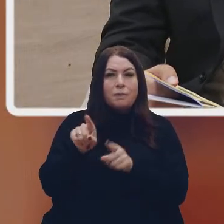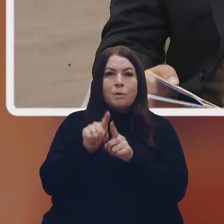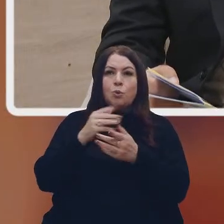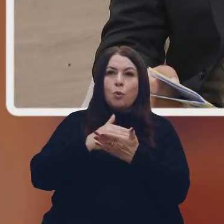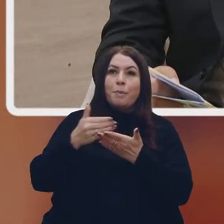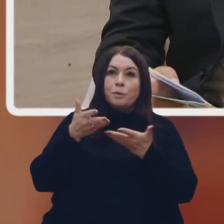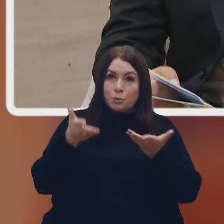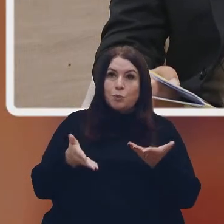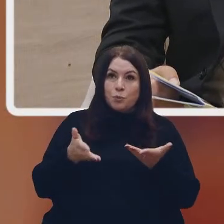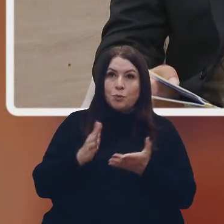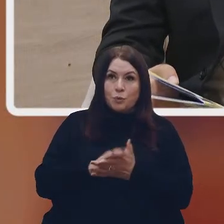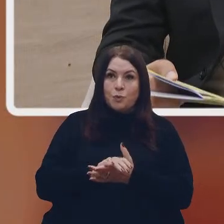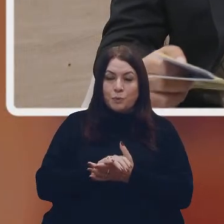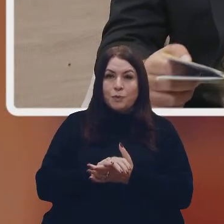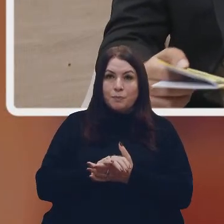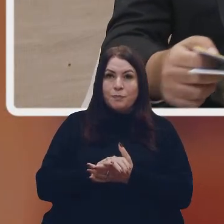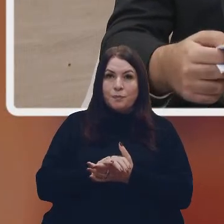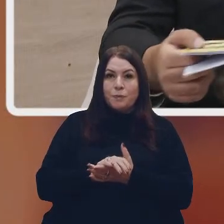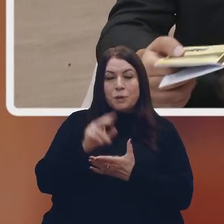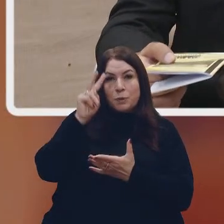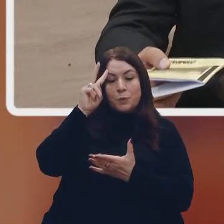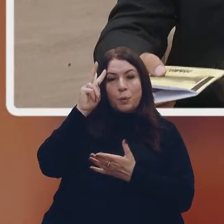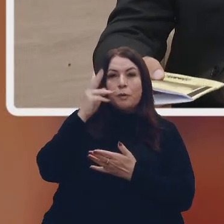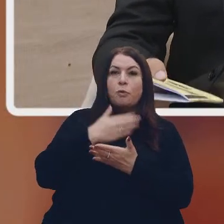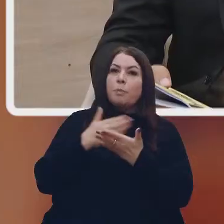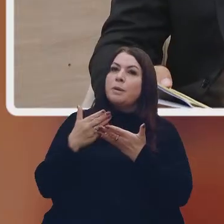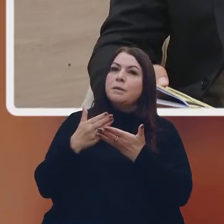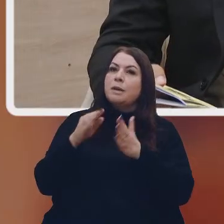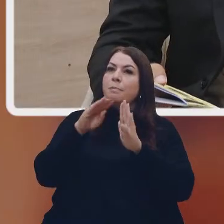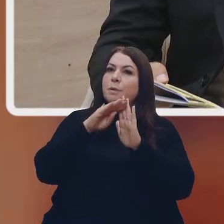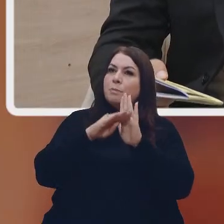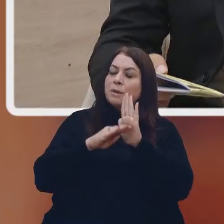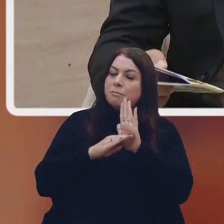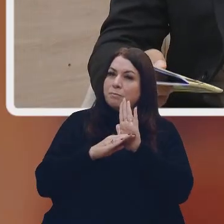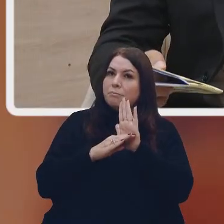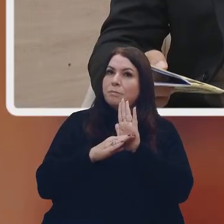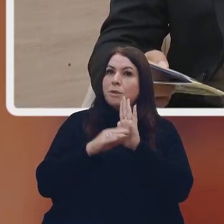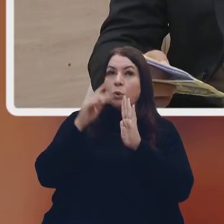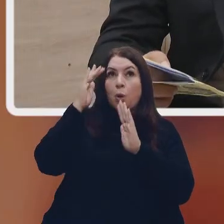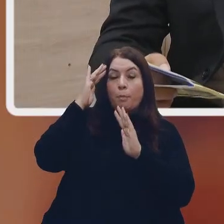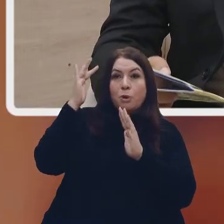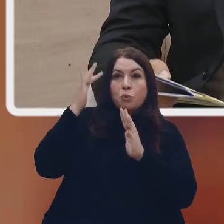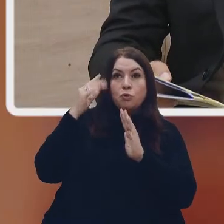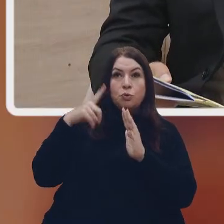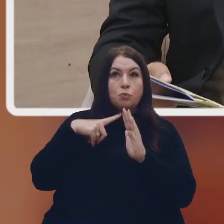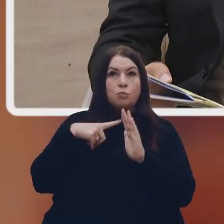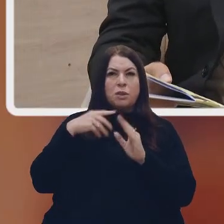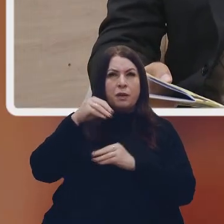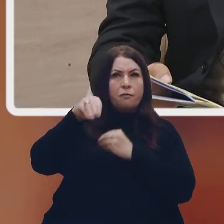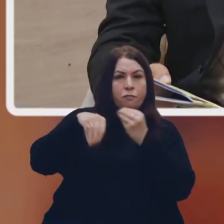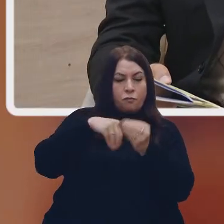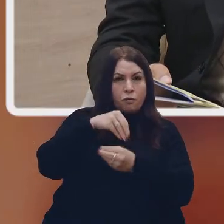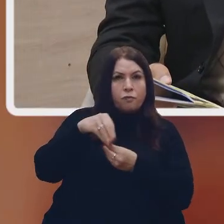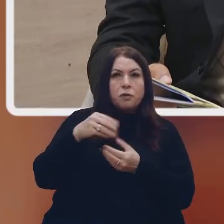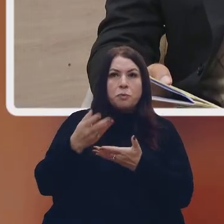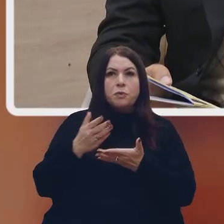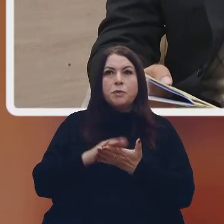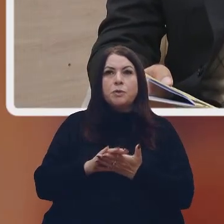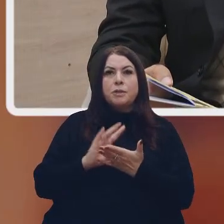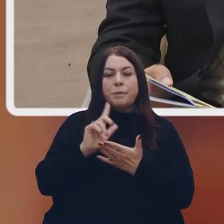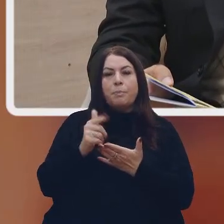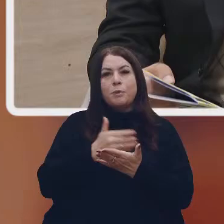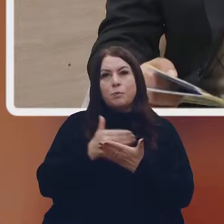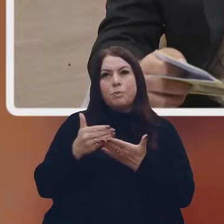exatamente começa hoje, segunda-feira. Vamos começar então pela programação, que eu imagino que tu estejas muito envolvido, e depois